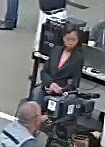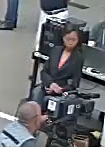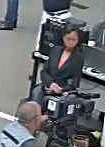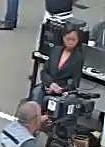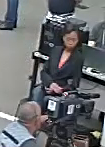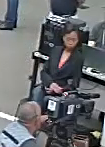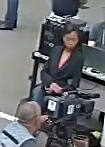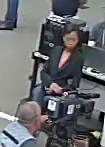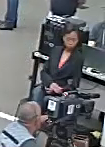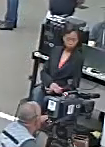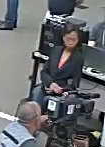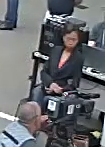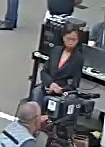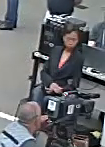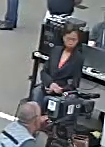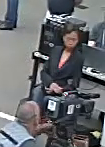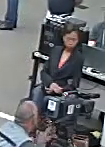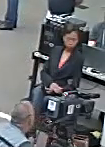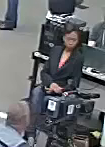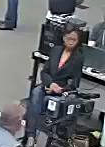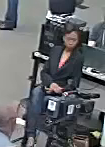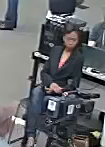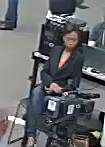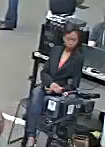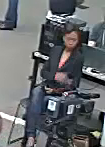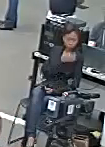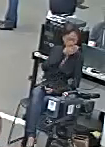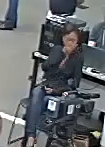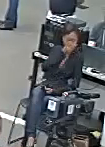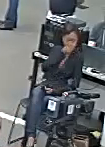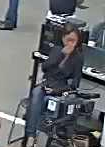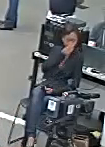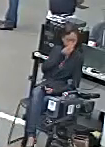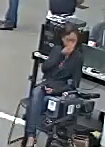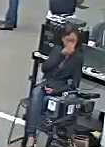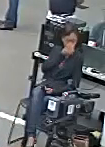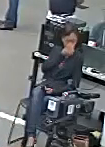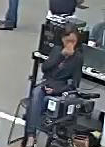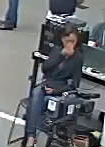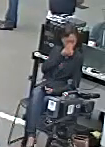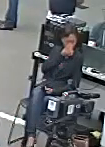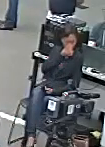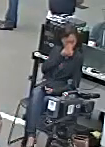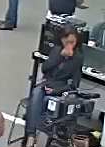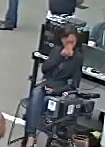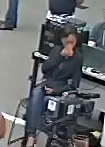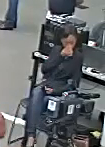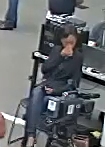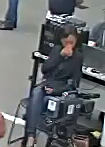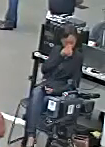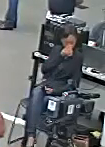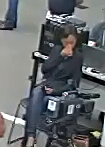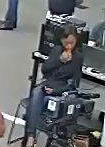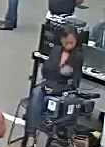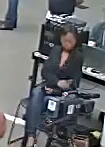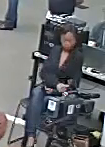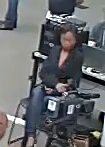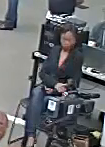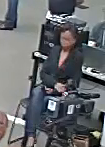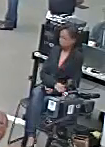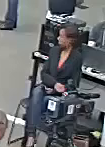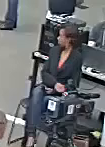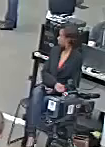elevadores é mentira gente eu trabalhei eu era cobradora não funciona manda a gente cortar caminho para